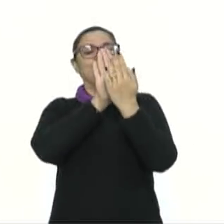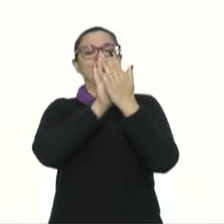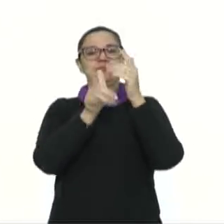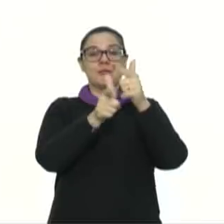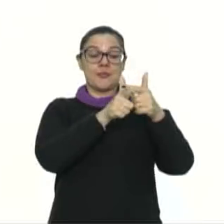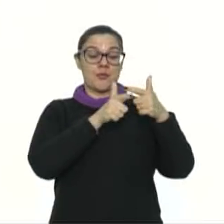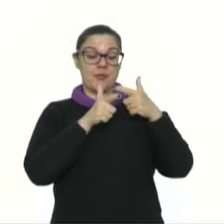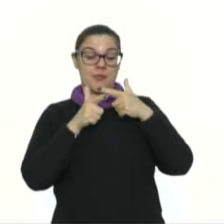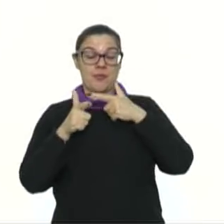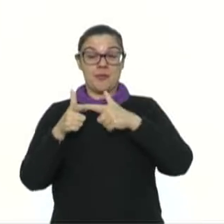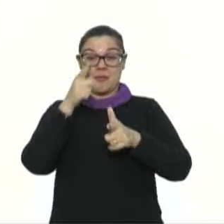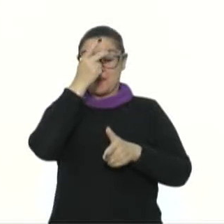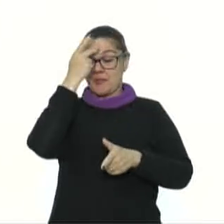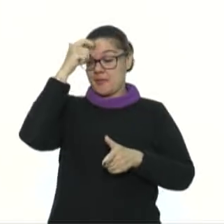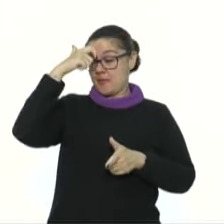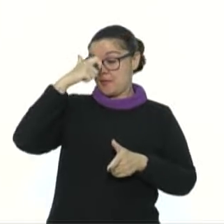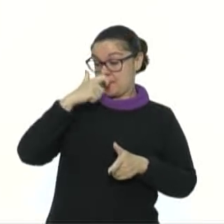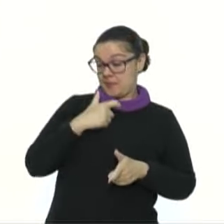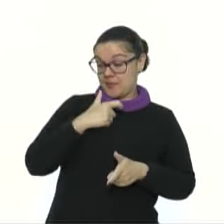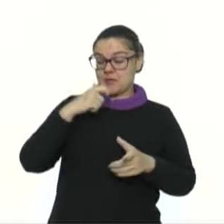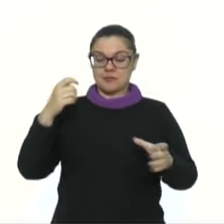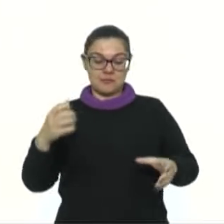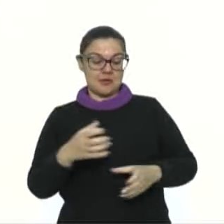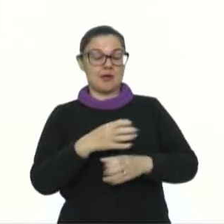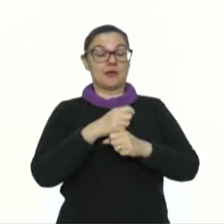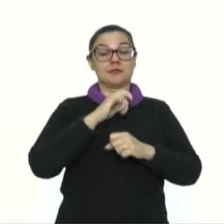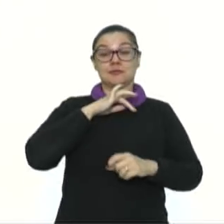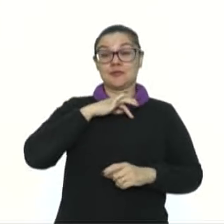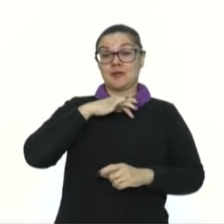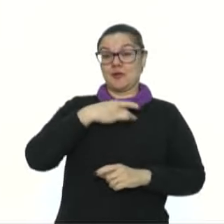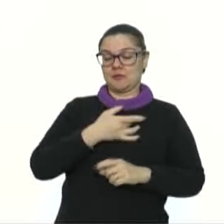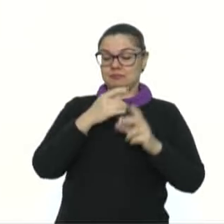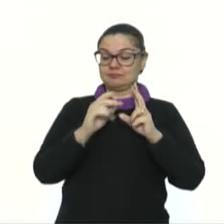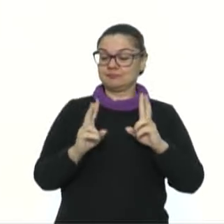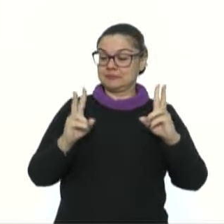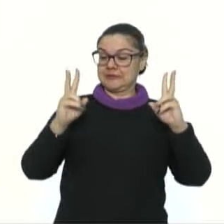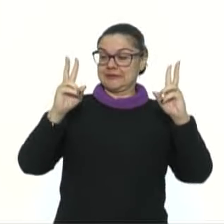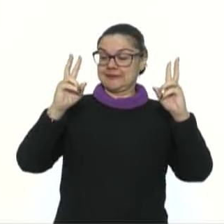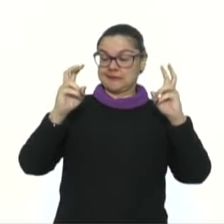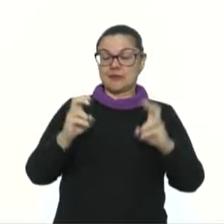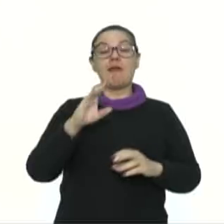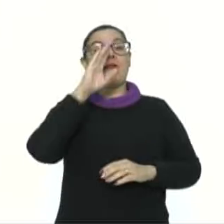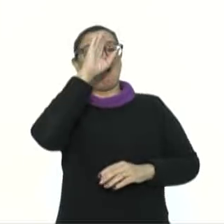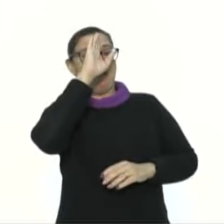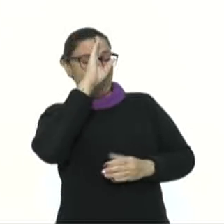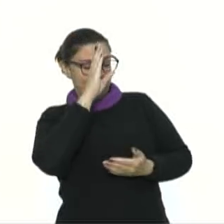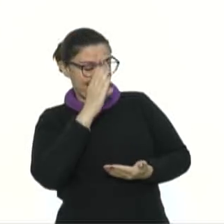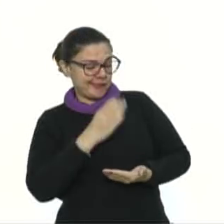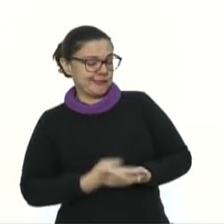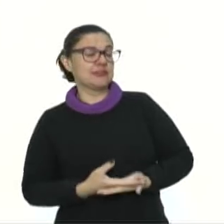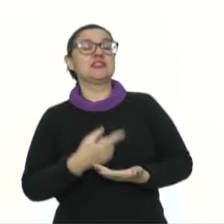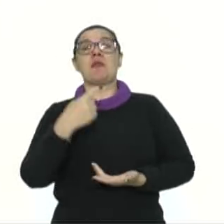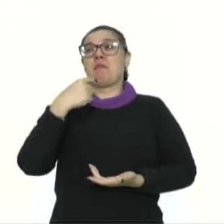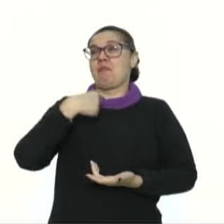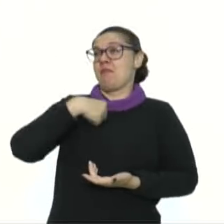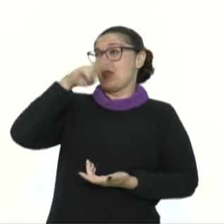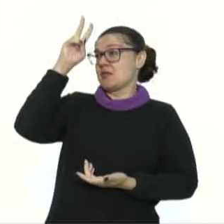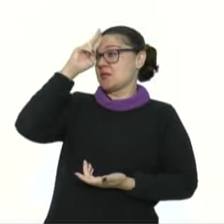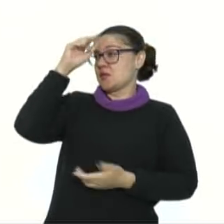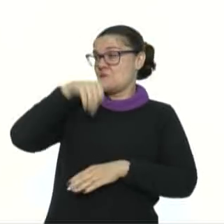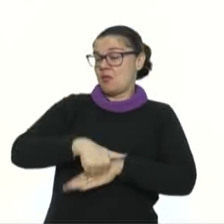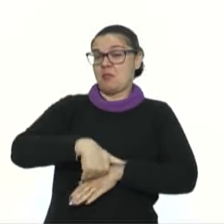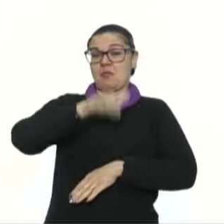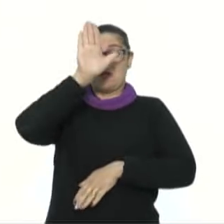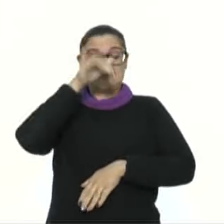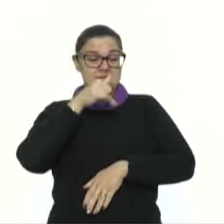problemas, a pessoa adota uma postura de vítima e, abre aspas, acaba acreditando que a história dela é sempre